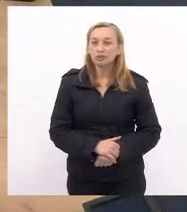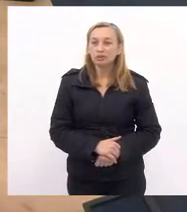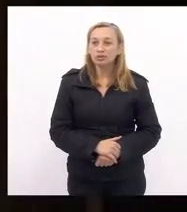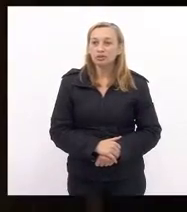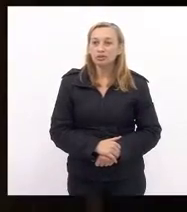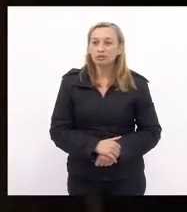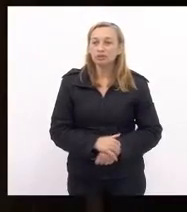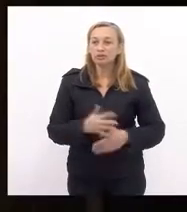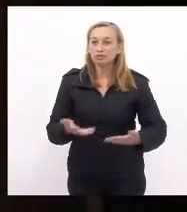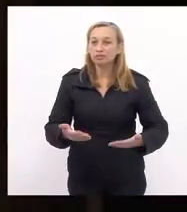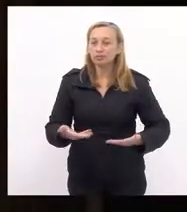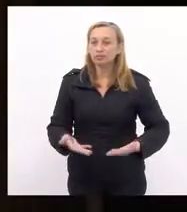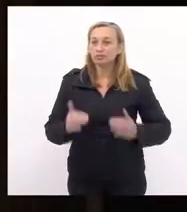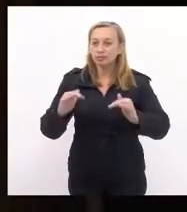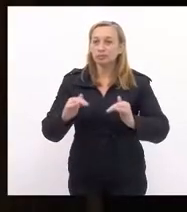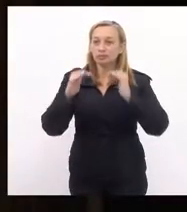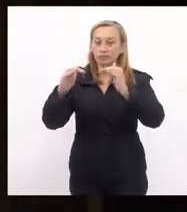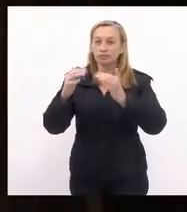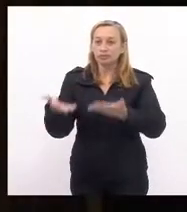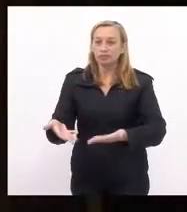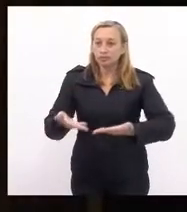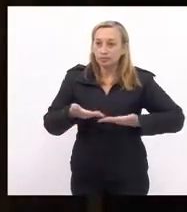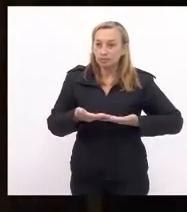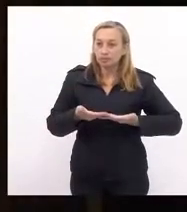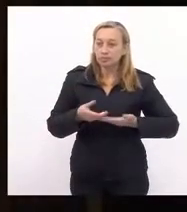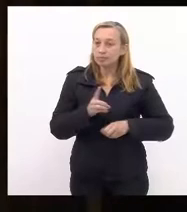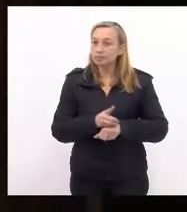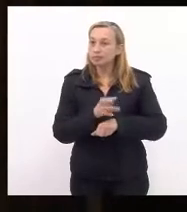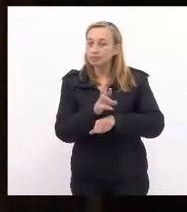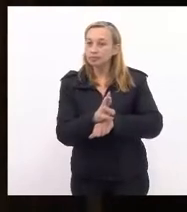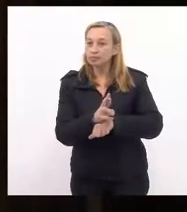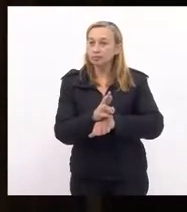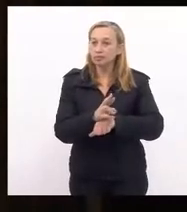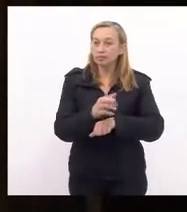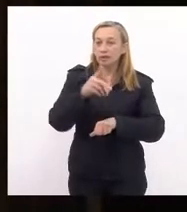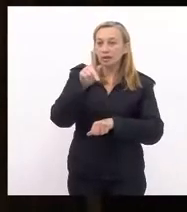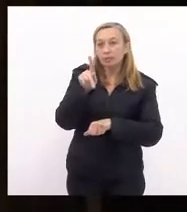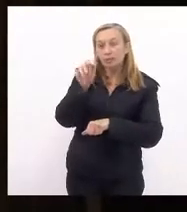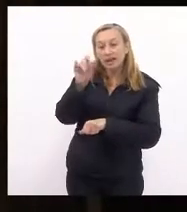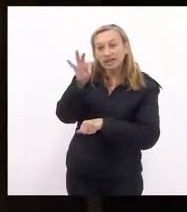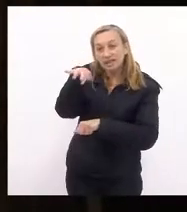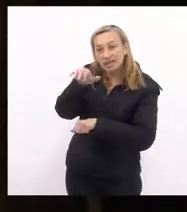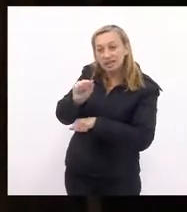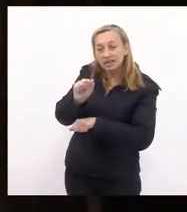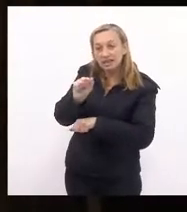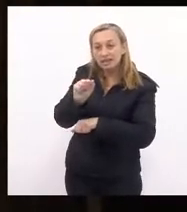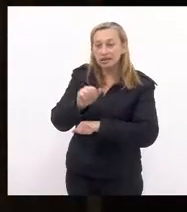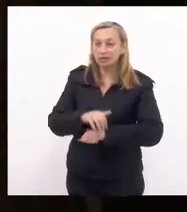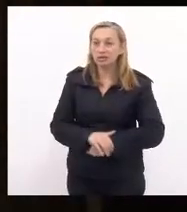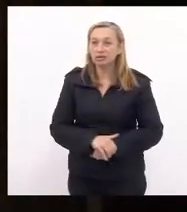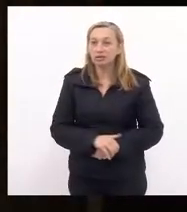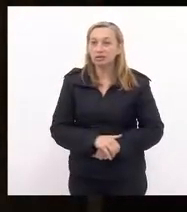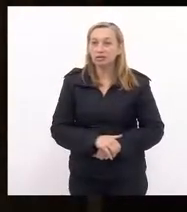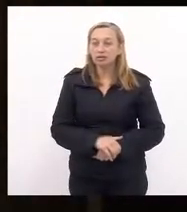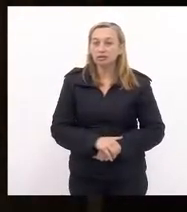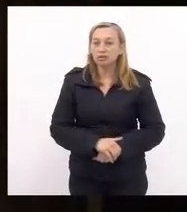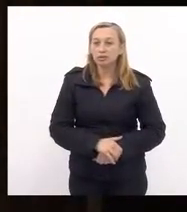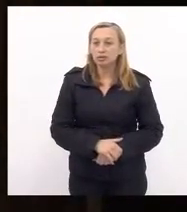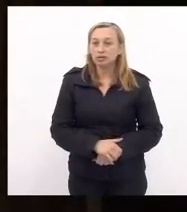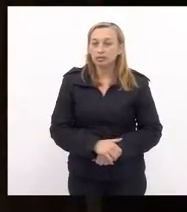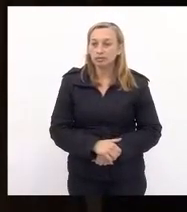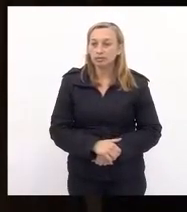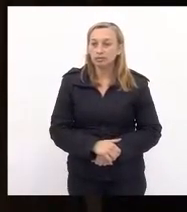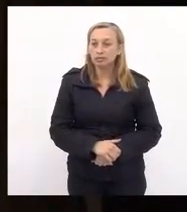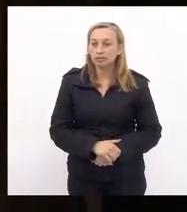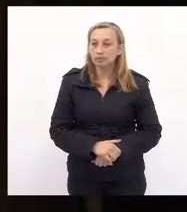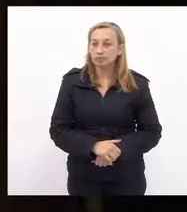Tenho a honra de chamar a excelentíssima doutora Patrícia Tiono Tomasquim.